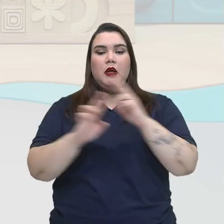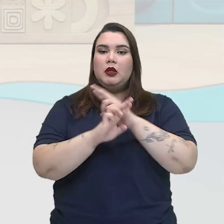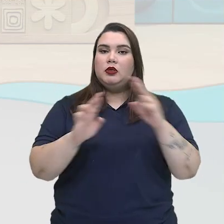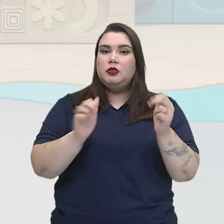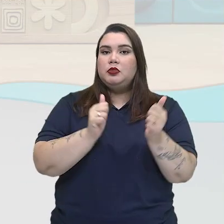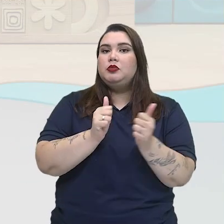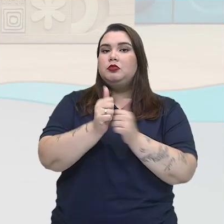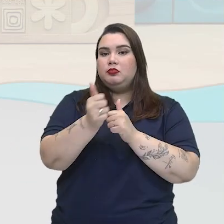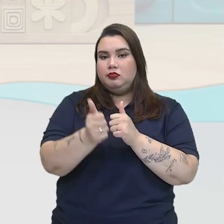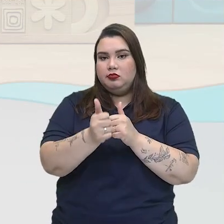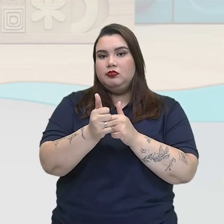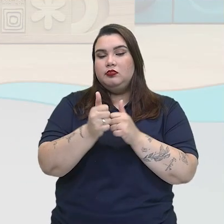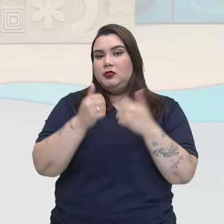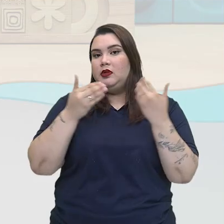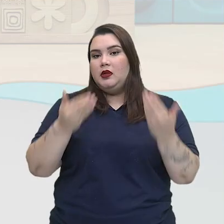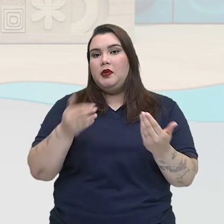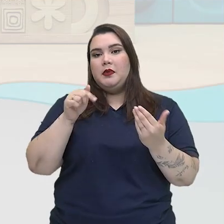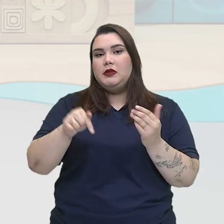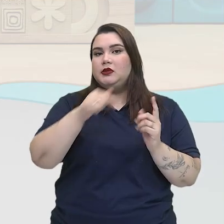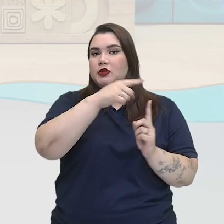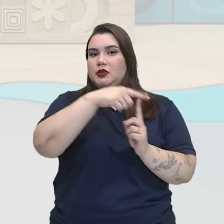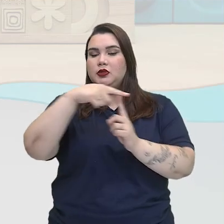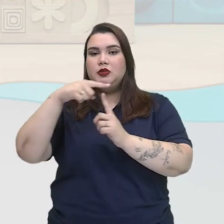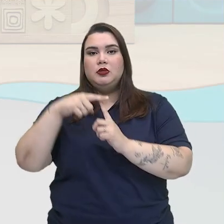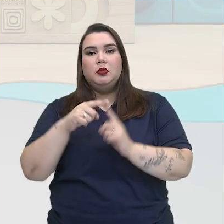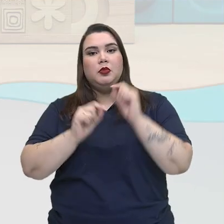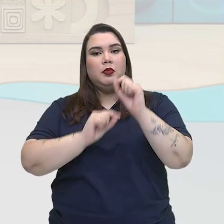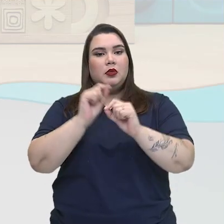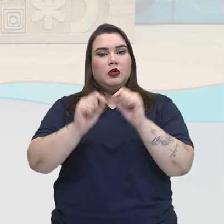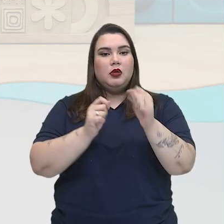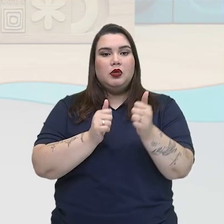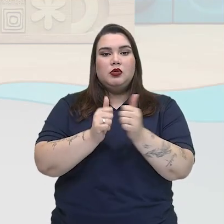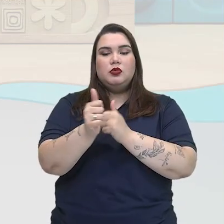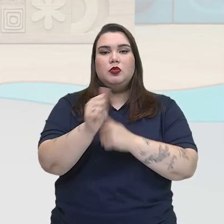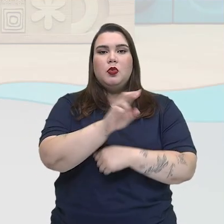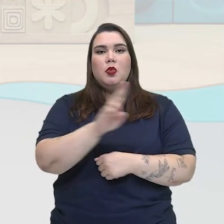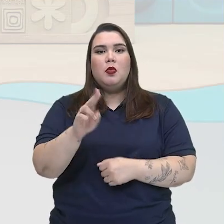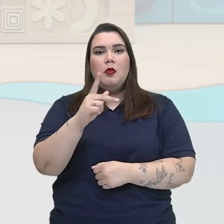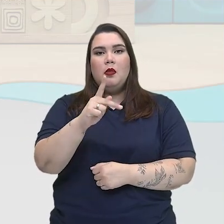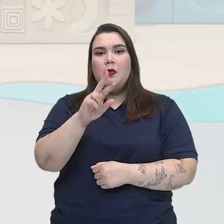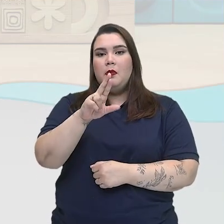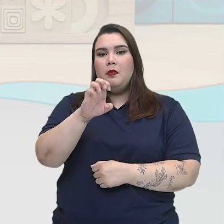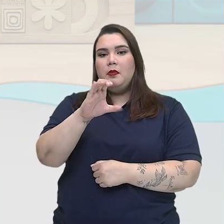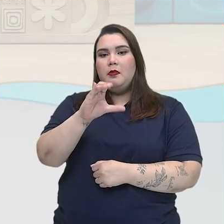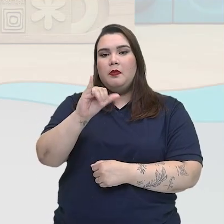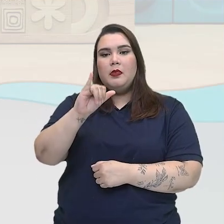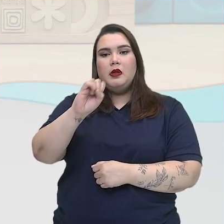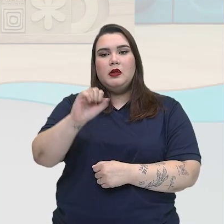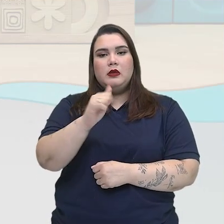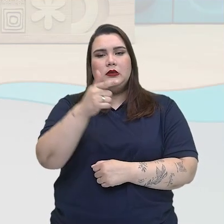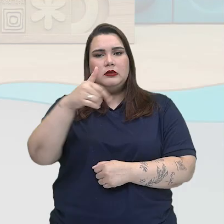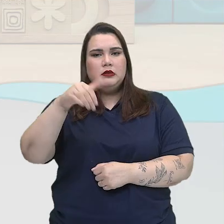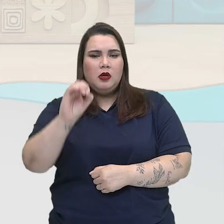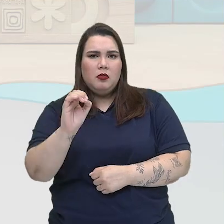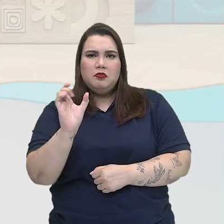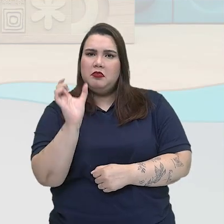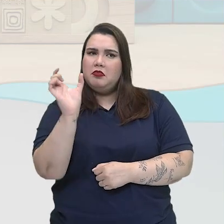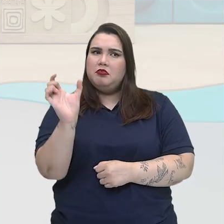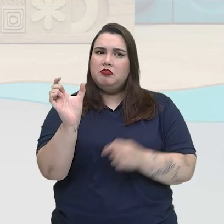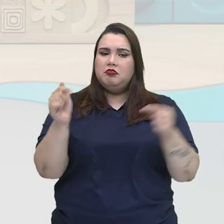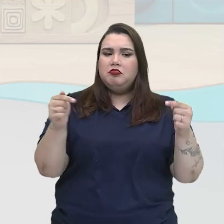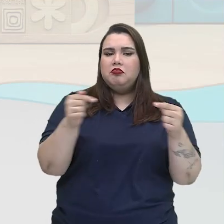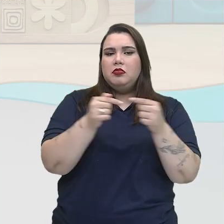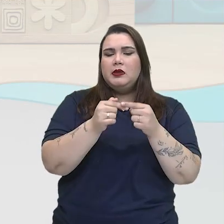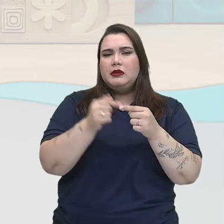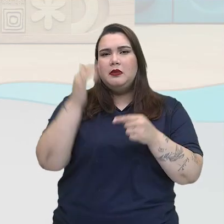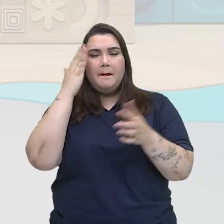ao esporte. E uma dessas classificações são os esportes de precisão. Pelo nome, já dá para a gente